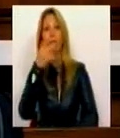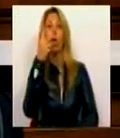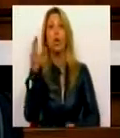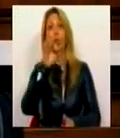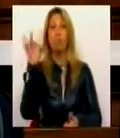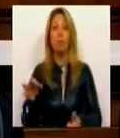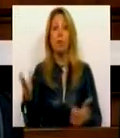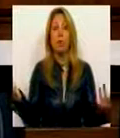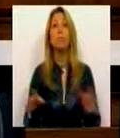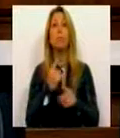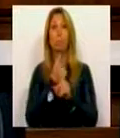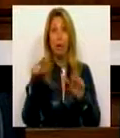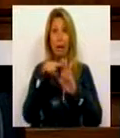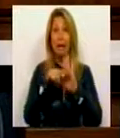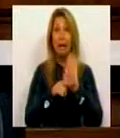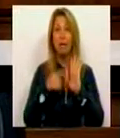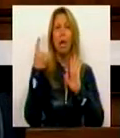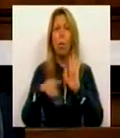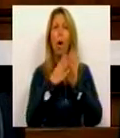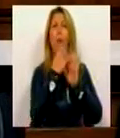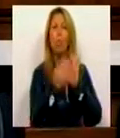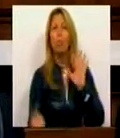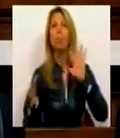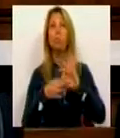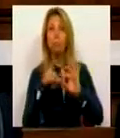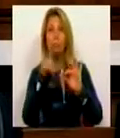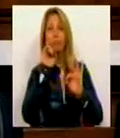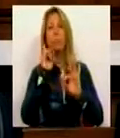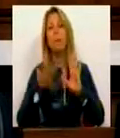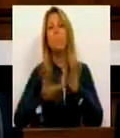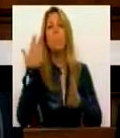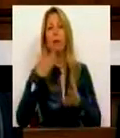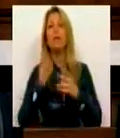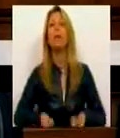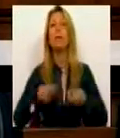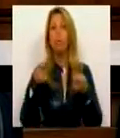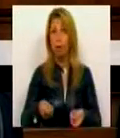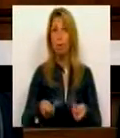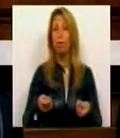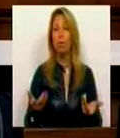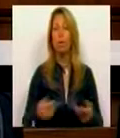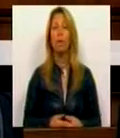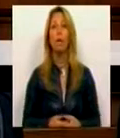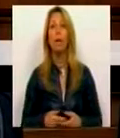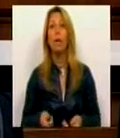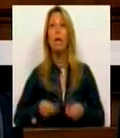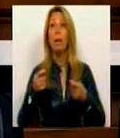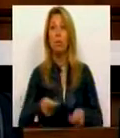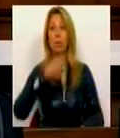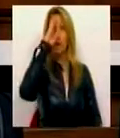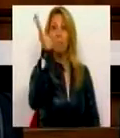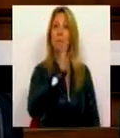associado também um determinado padrão, a meu ver esse muito mais relevante, de investimento. E o investimento, como